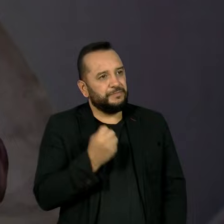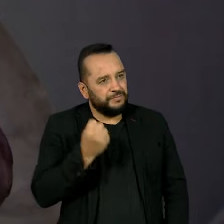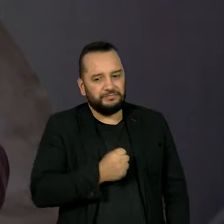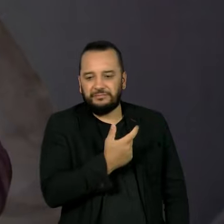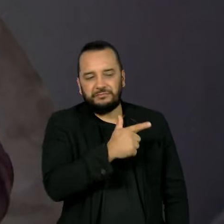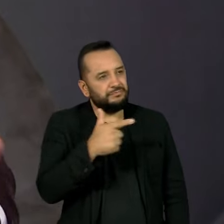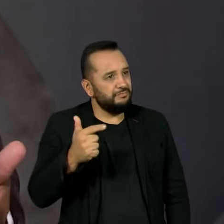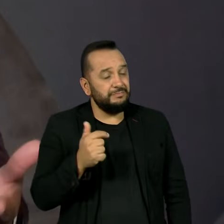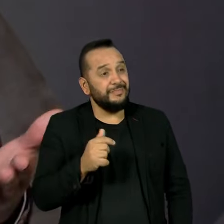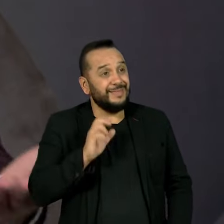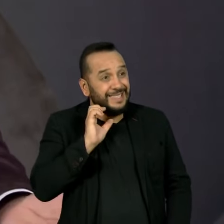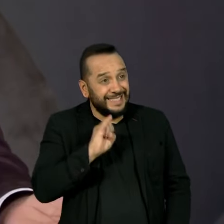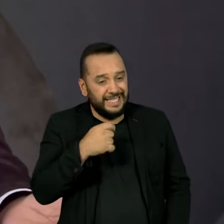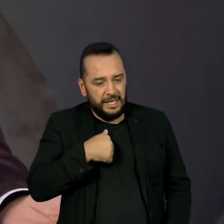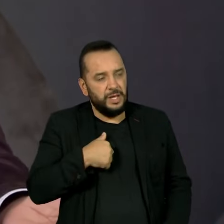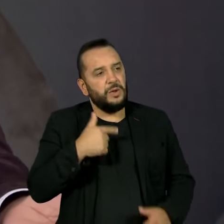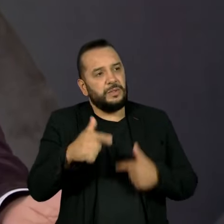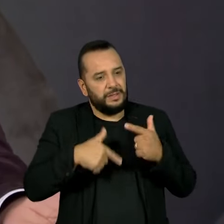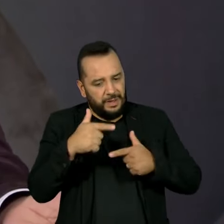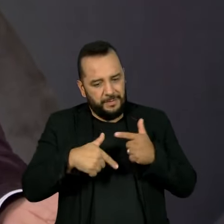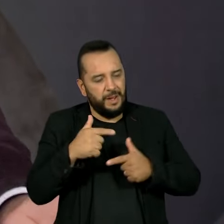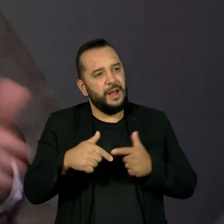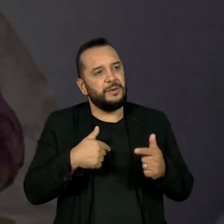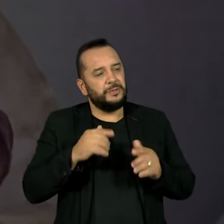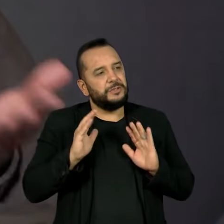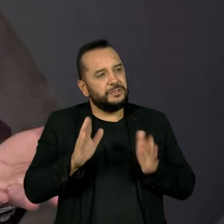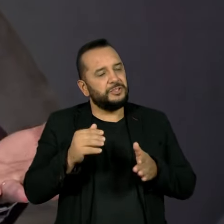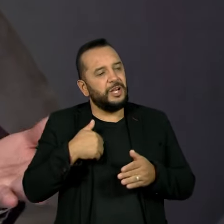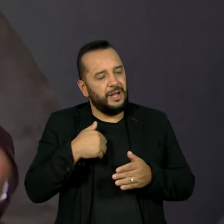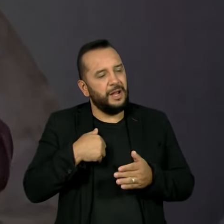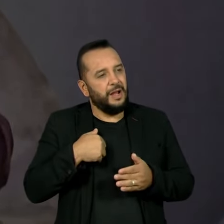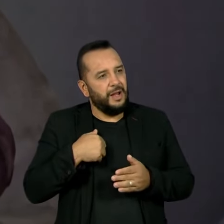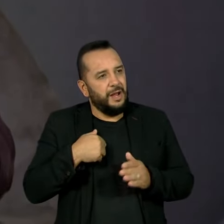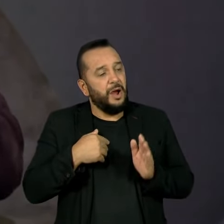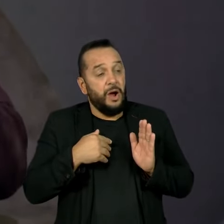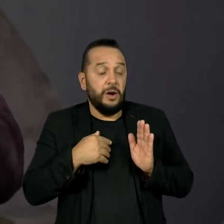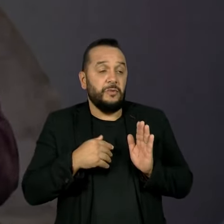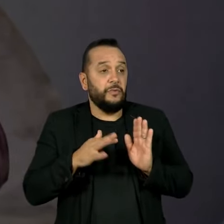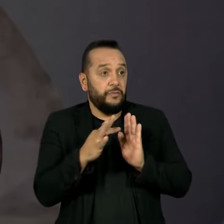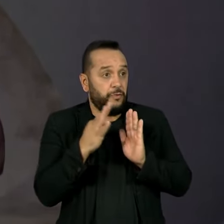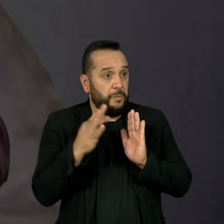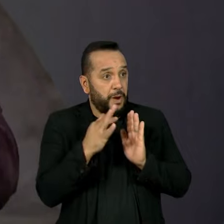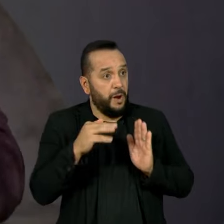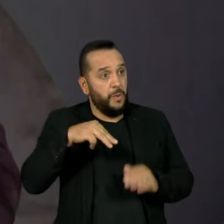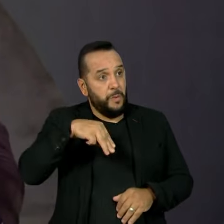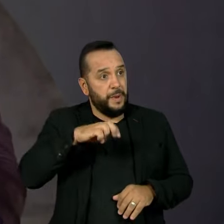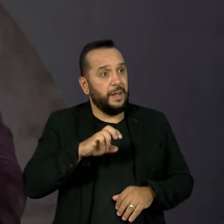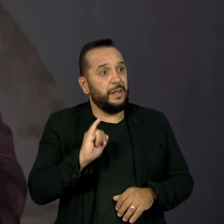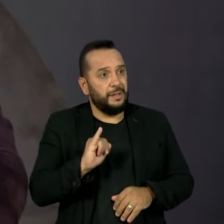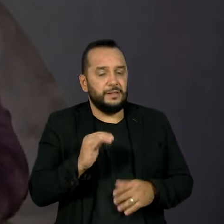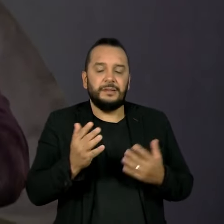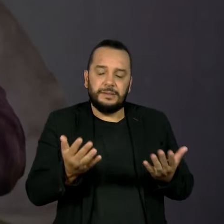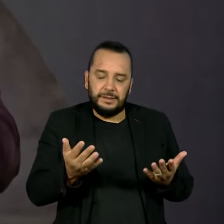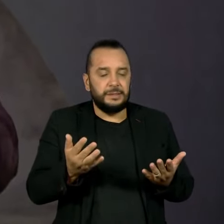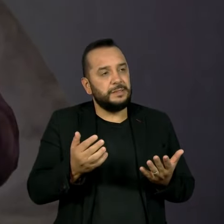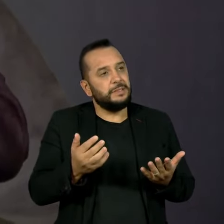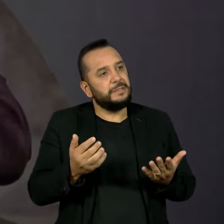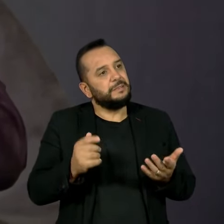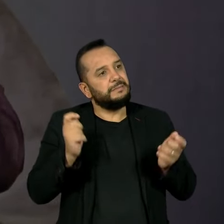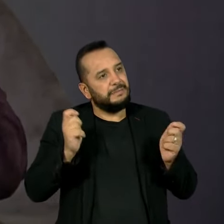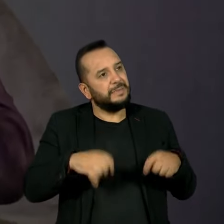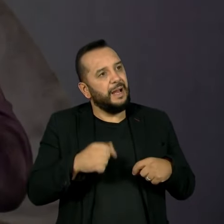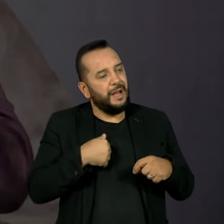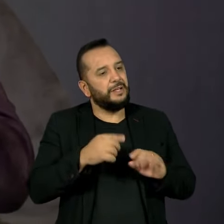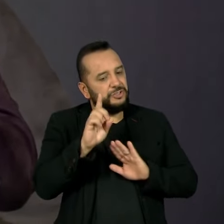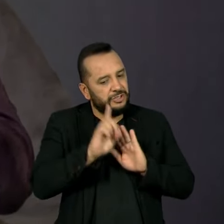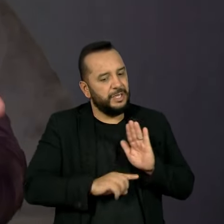de formal disponibiliza. Por outro lado, nós estamos dizendo, olha, mas existe aí um caminho na informalidade que permite, por você,